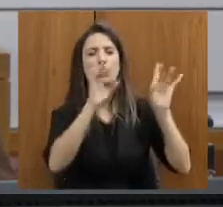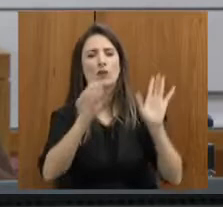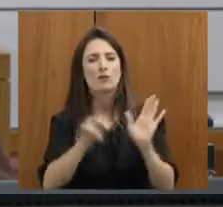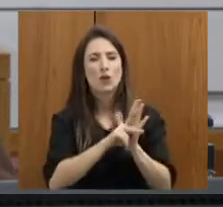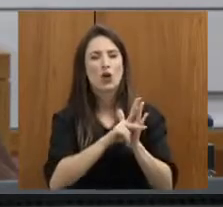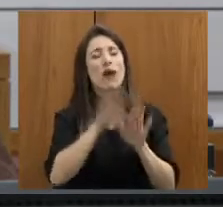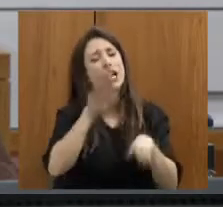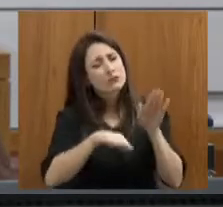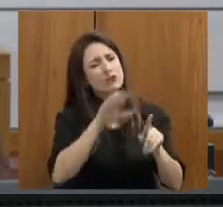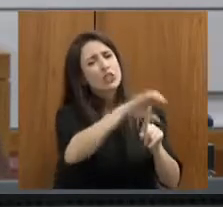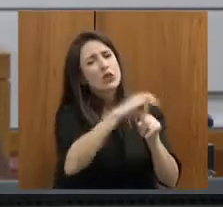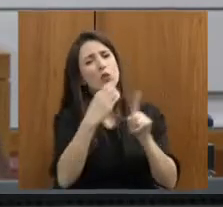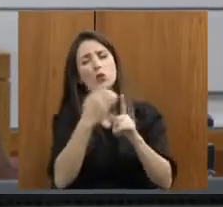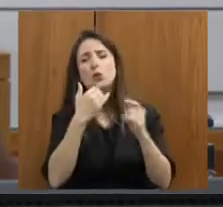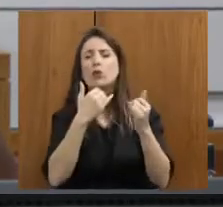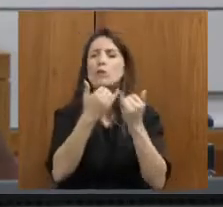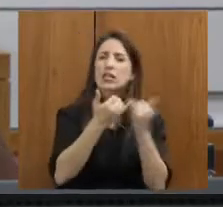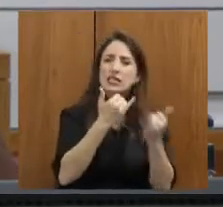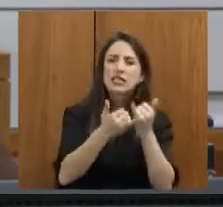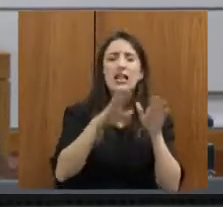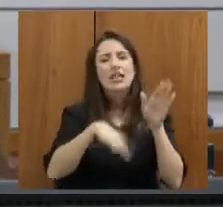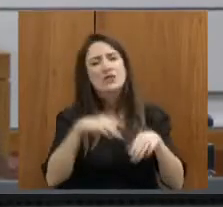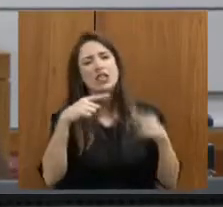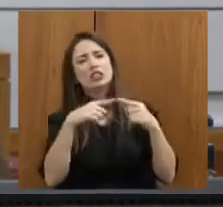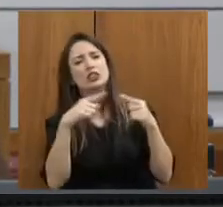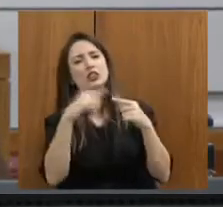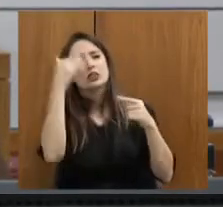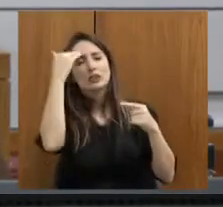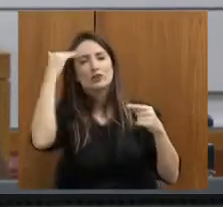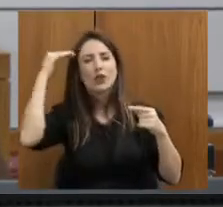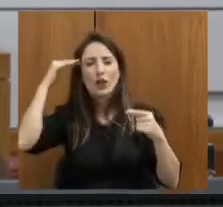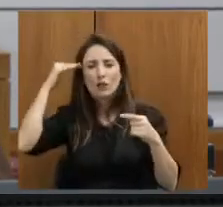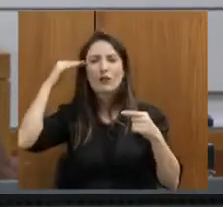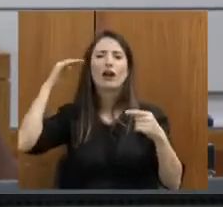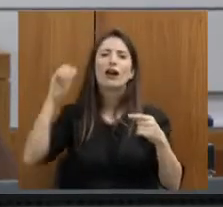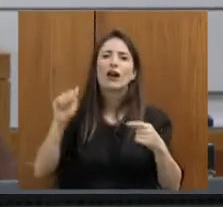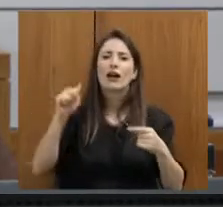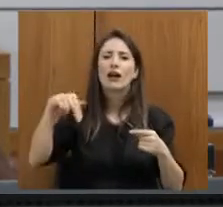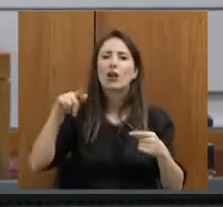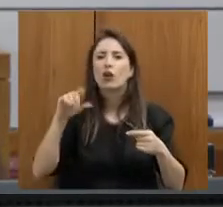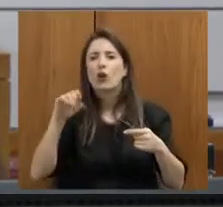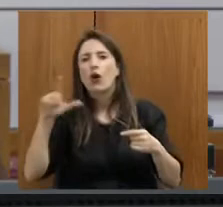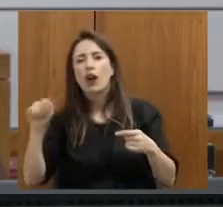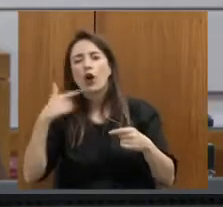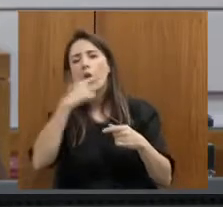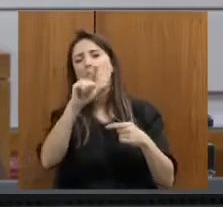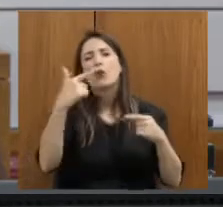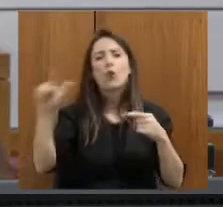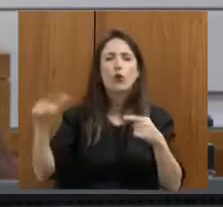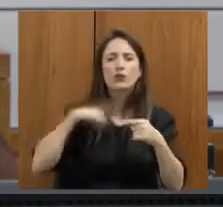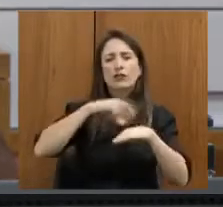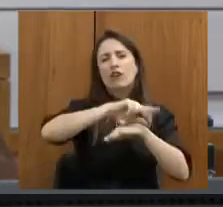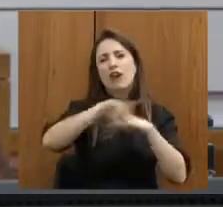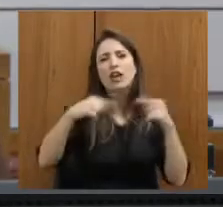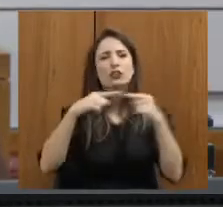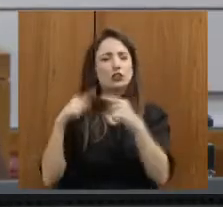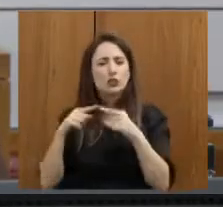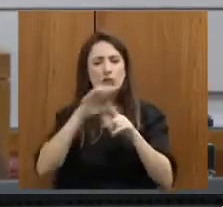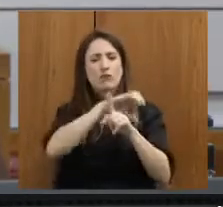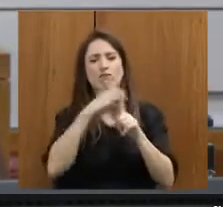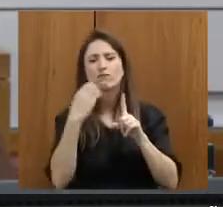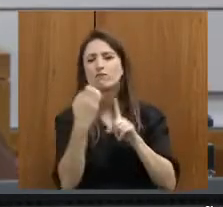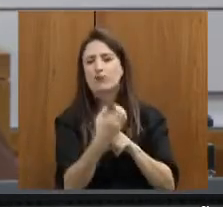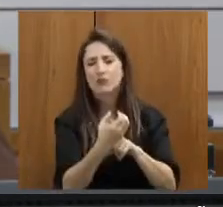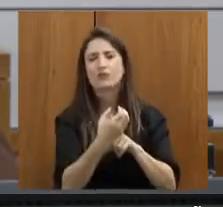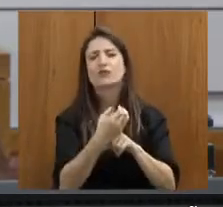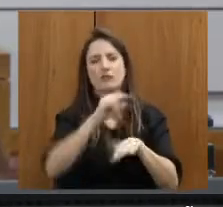sejam nós de candomblé Angola sejam nós do candomblé de jeito estamos que sejamos nós do Candomblé